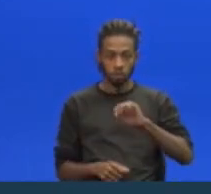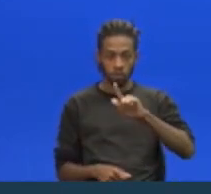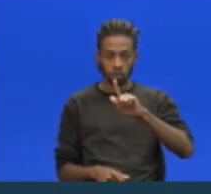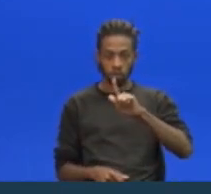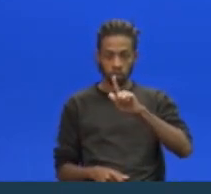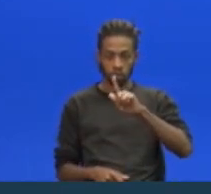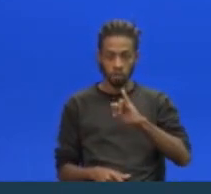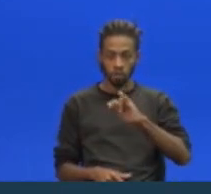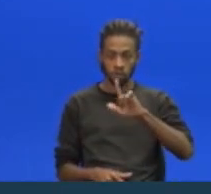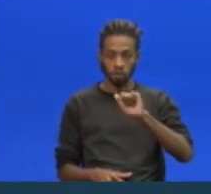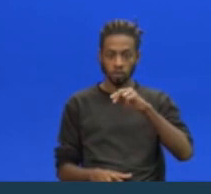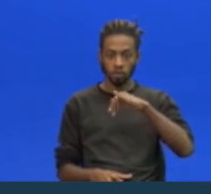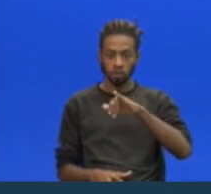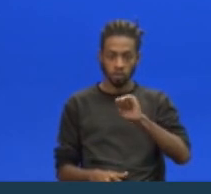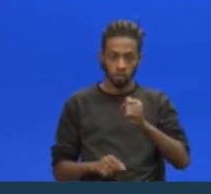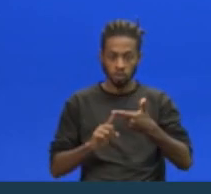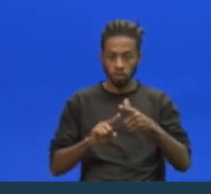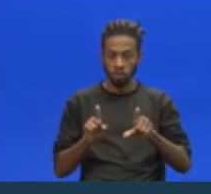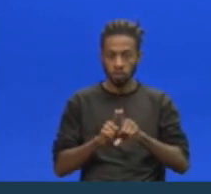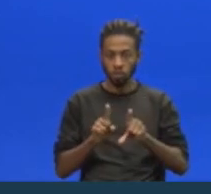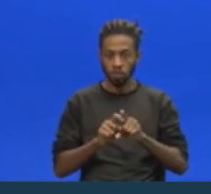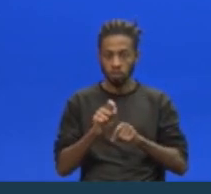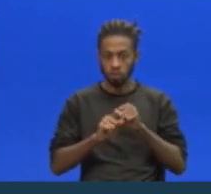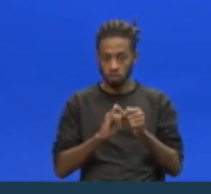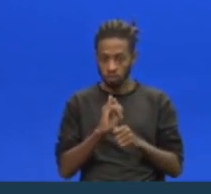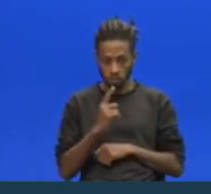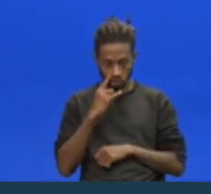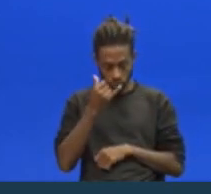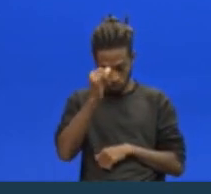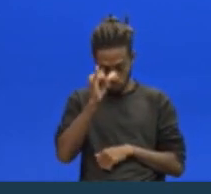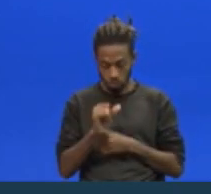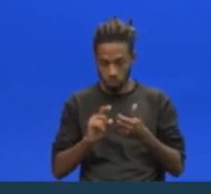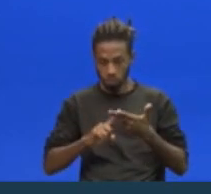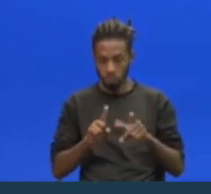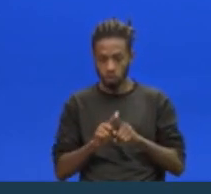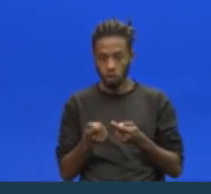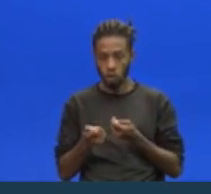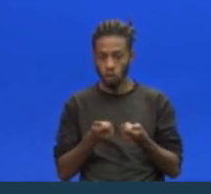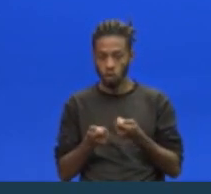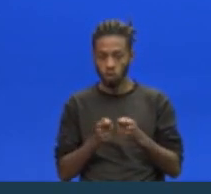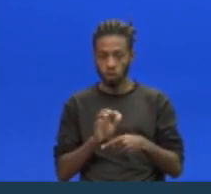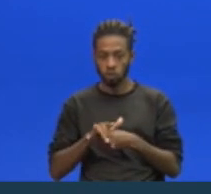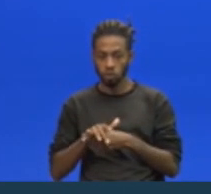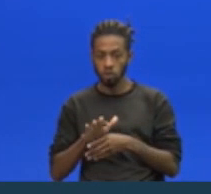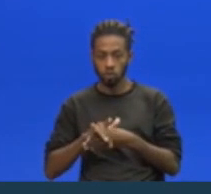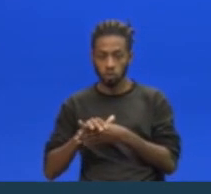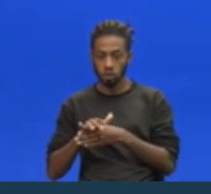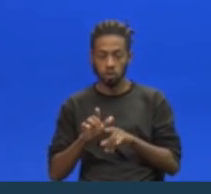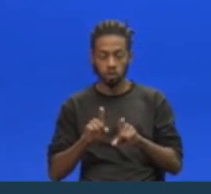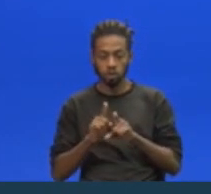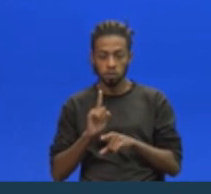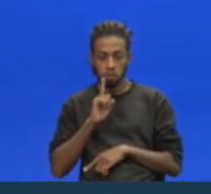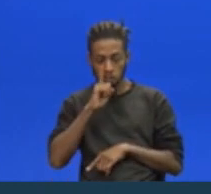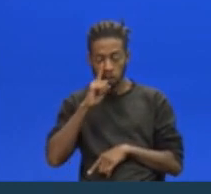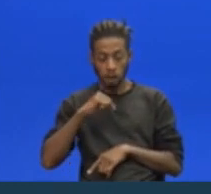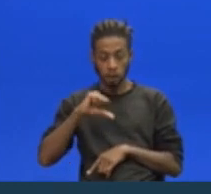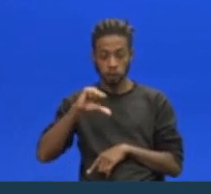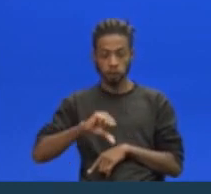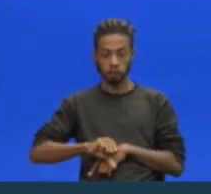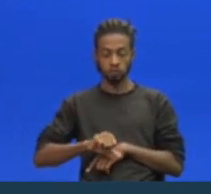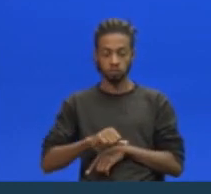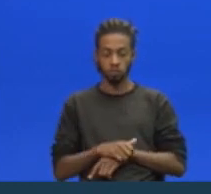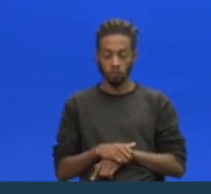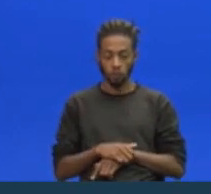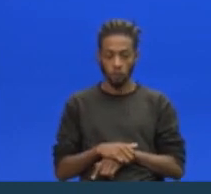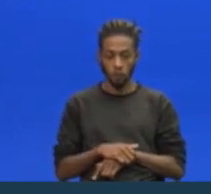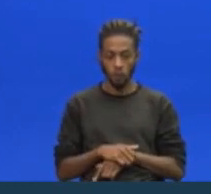maneira, subsidiar o desencadeamento de ações de prevenção e de controle de doenças e de agravos.